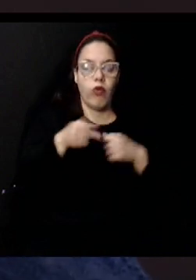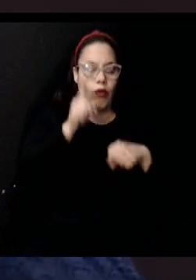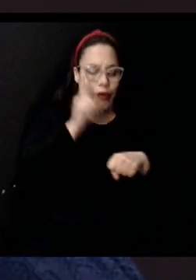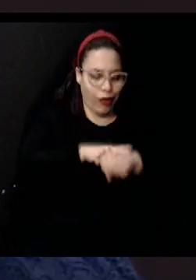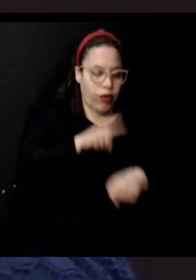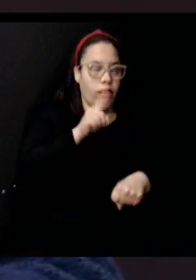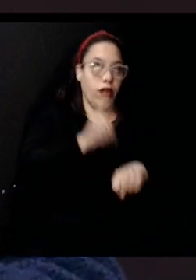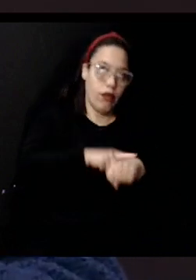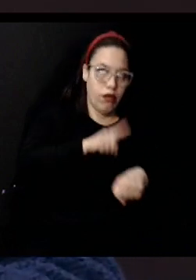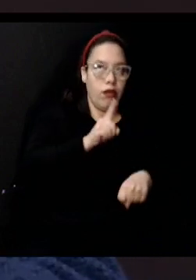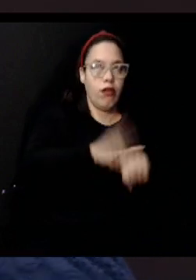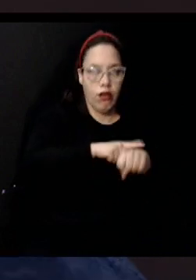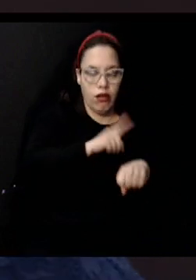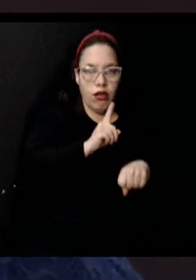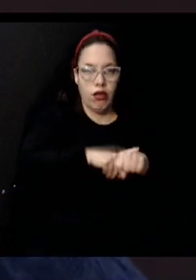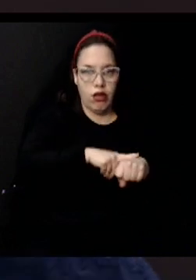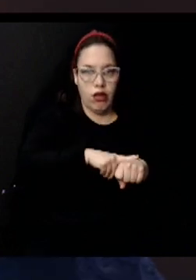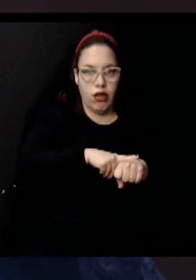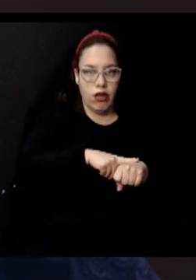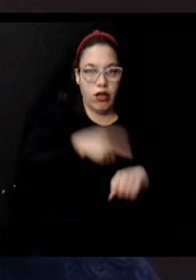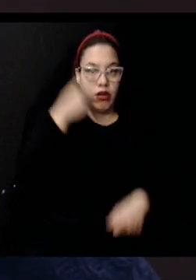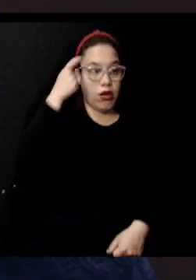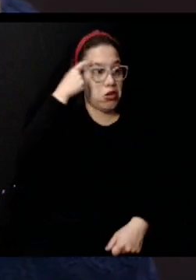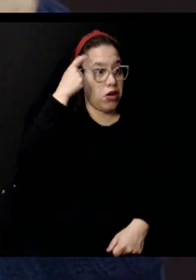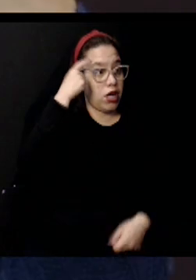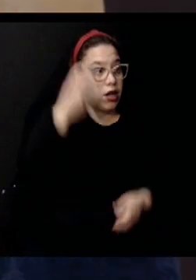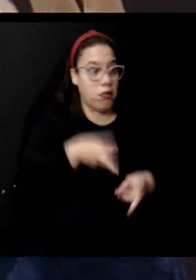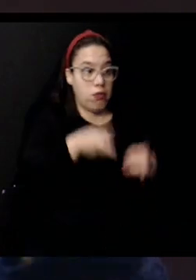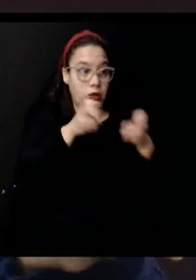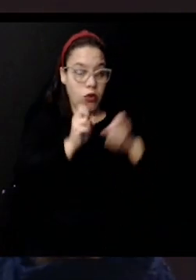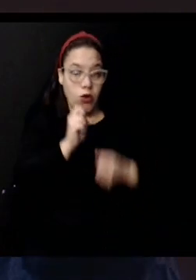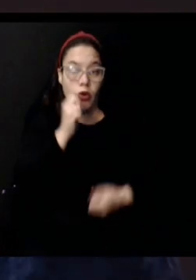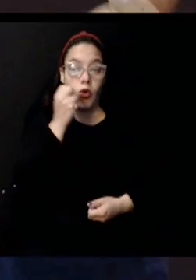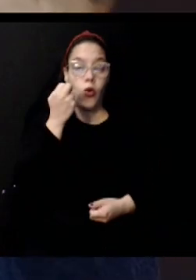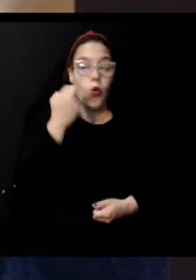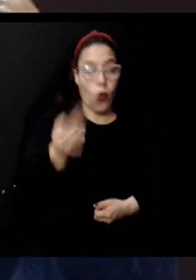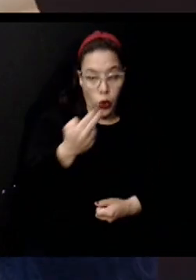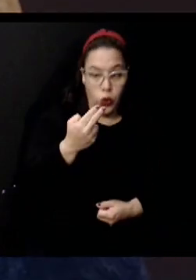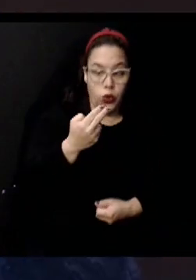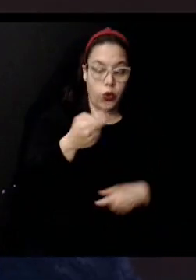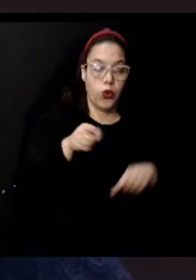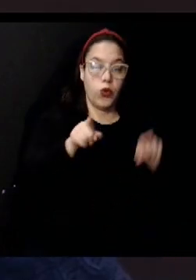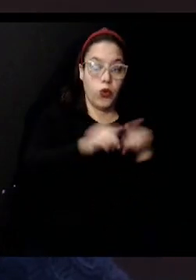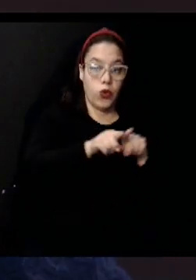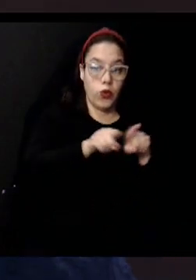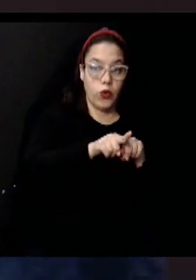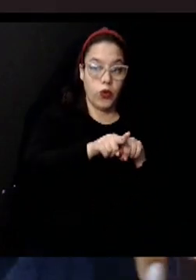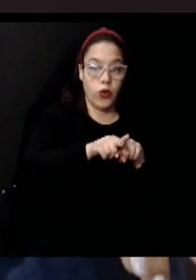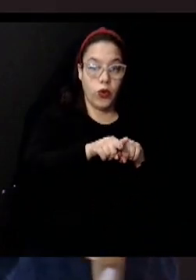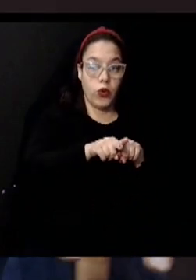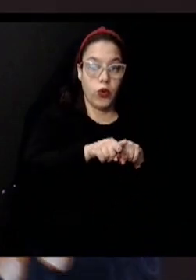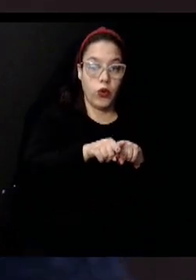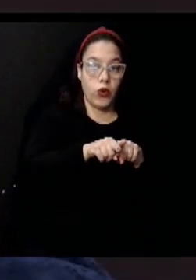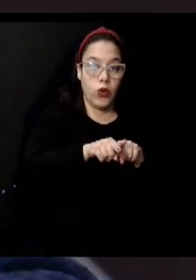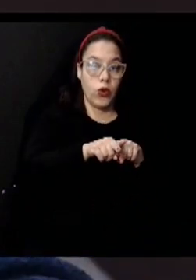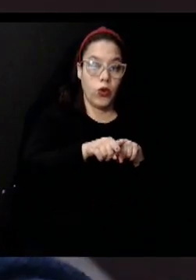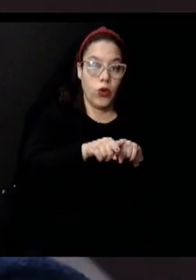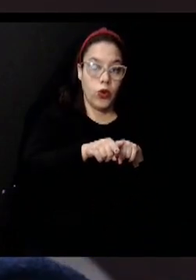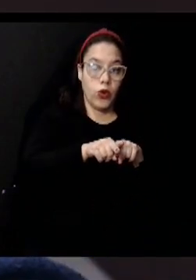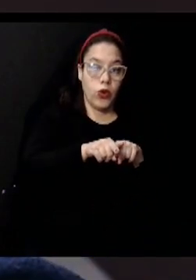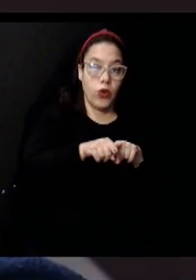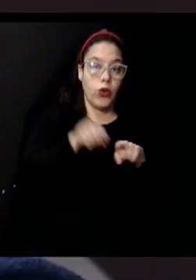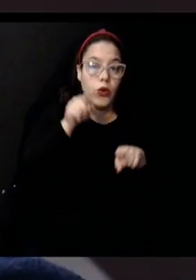ser inconsciente mesmo. Ou, muitas das vezes também, tem a ver a gente precisa nesse caso dessa sua